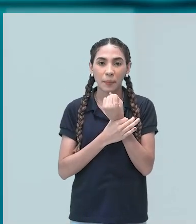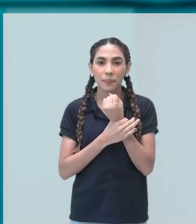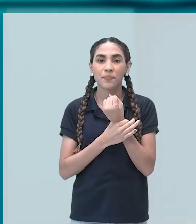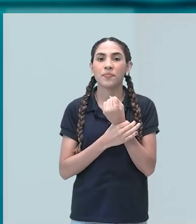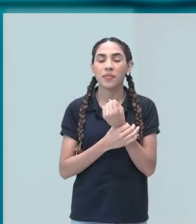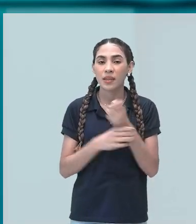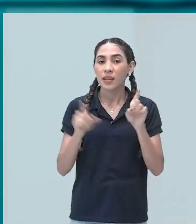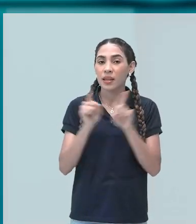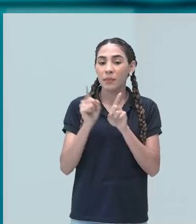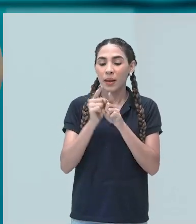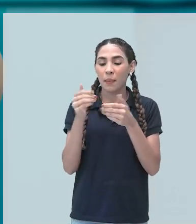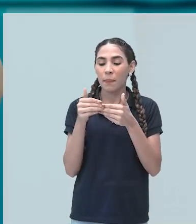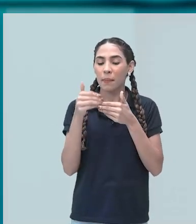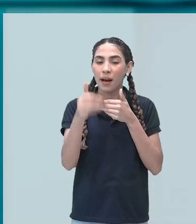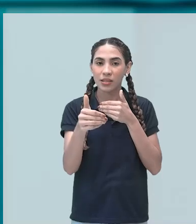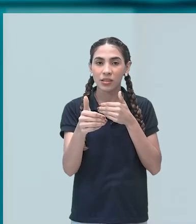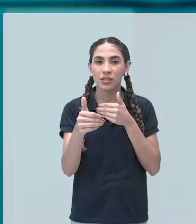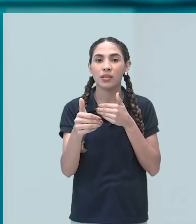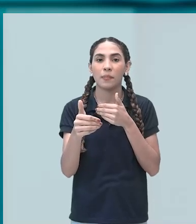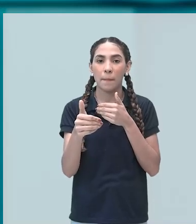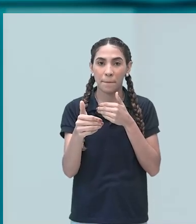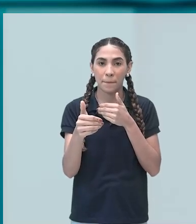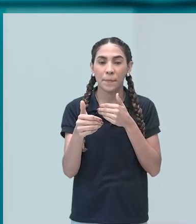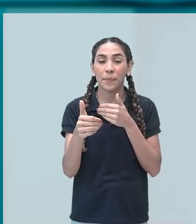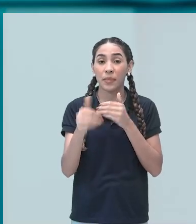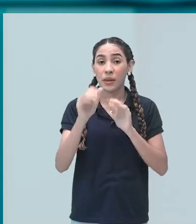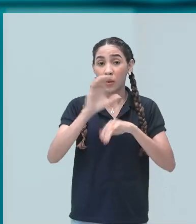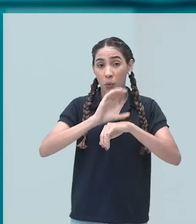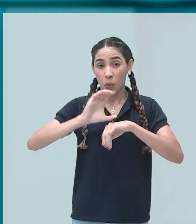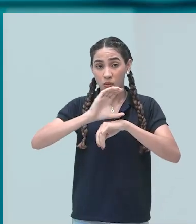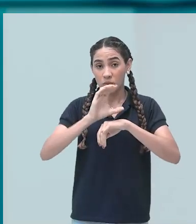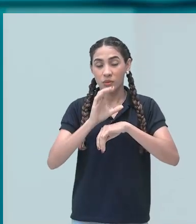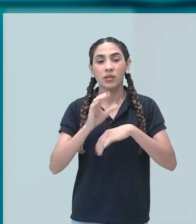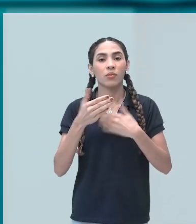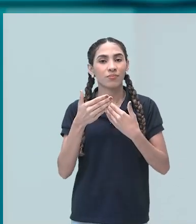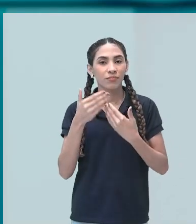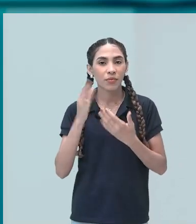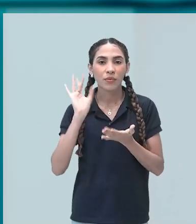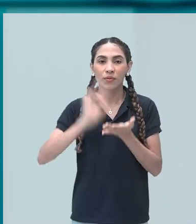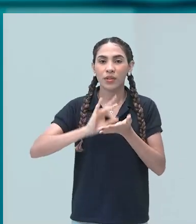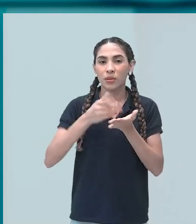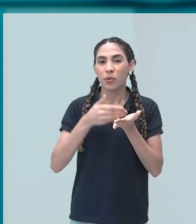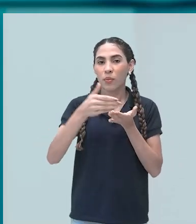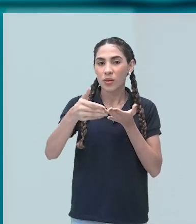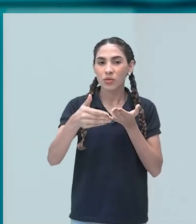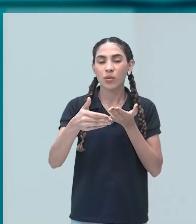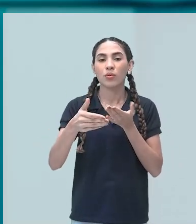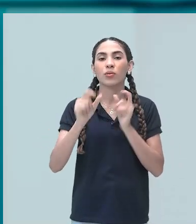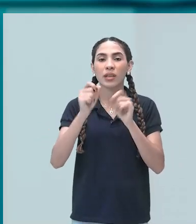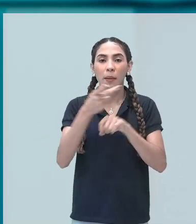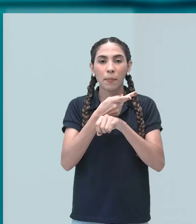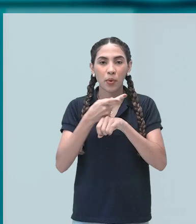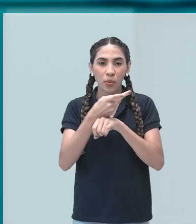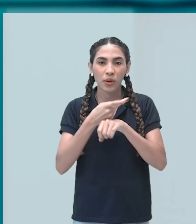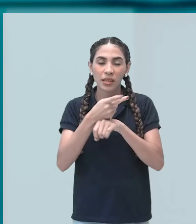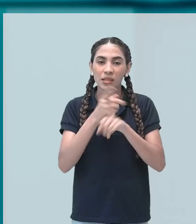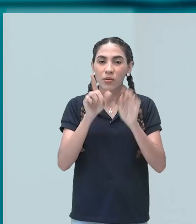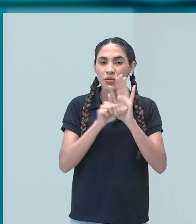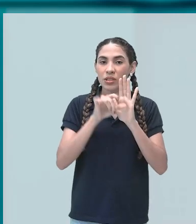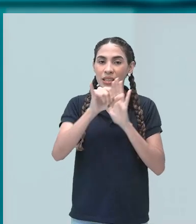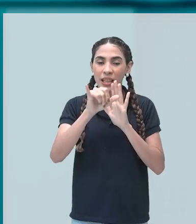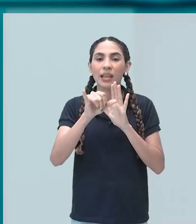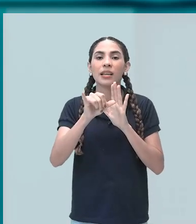e a partir da nossa Constituição, então, começou-se a busca por uma